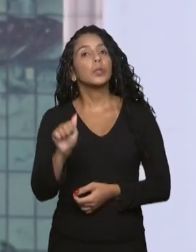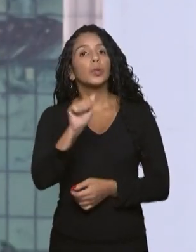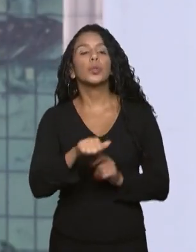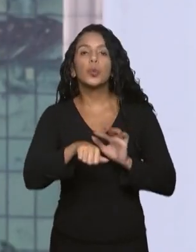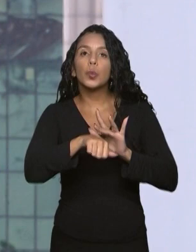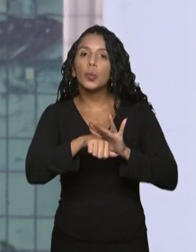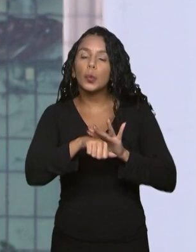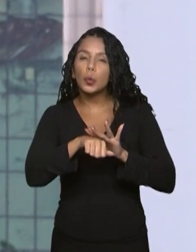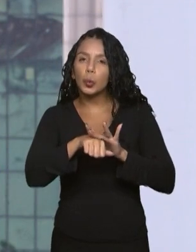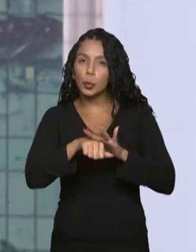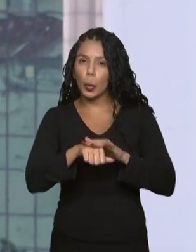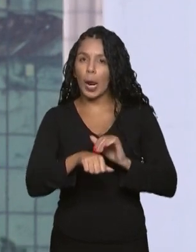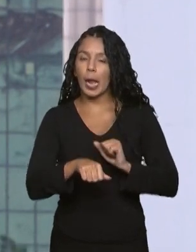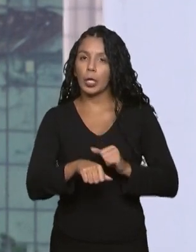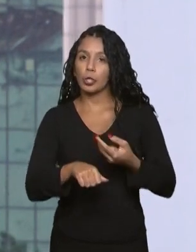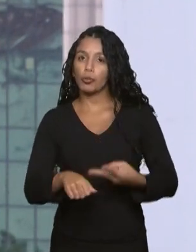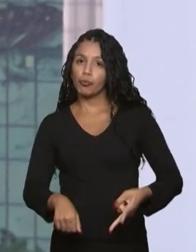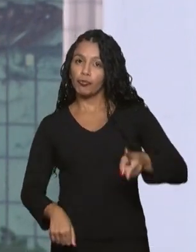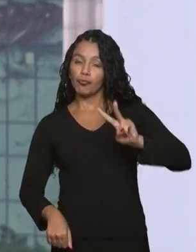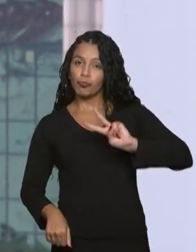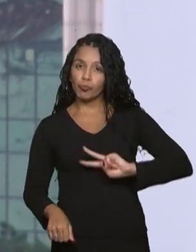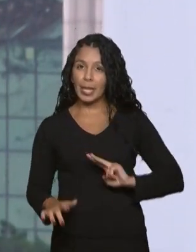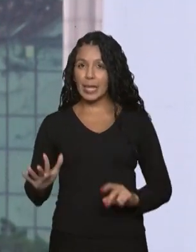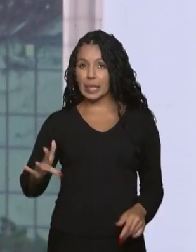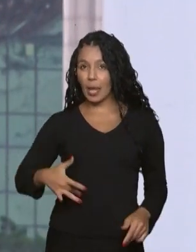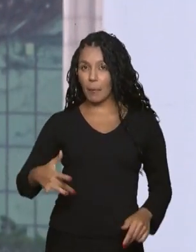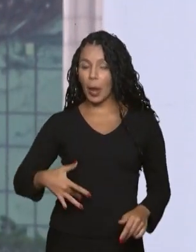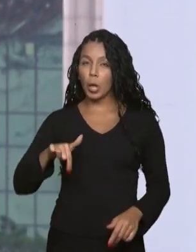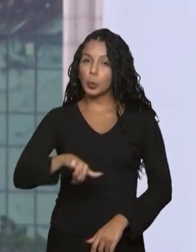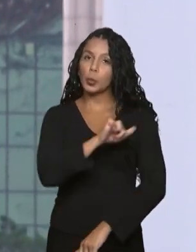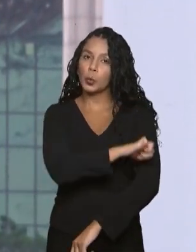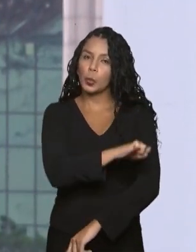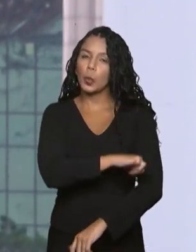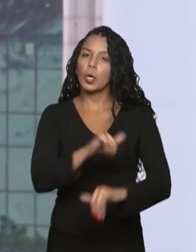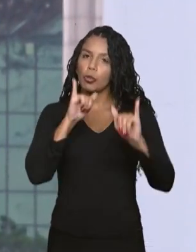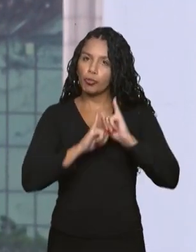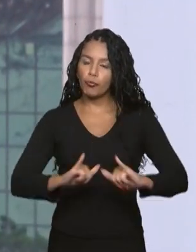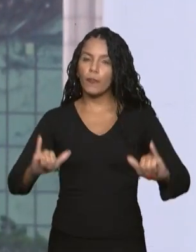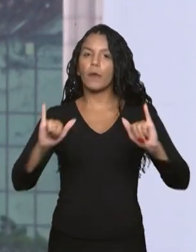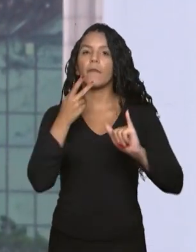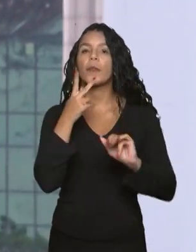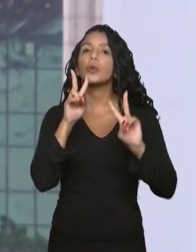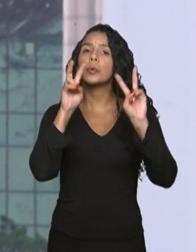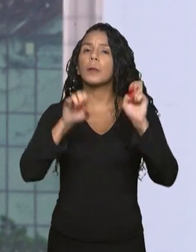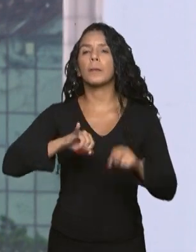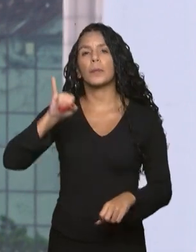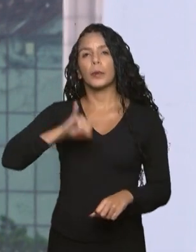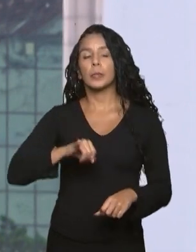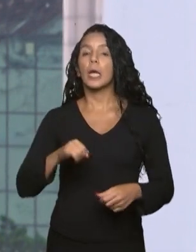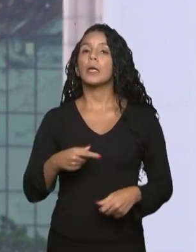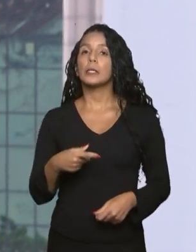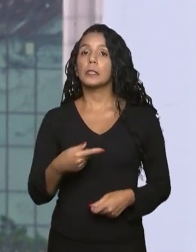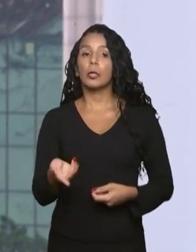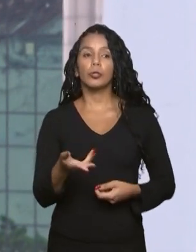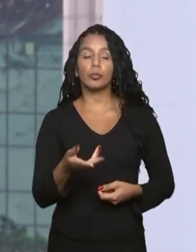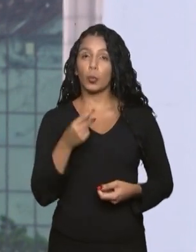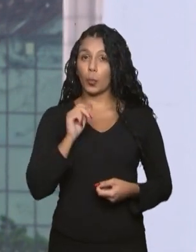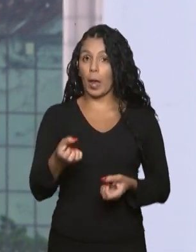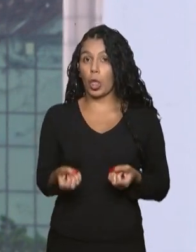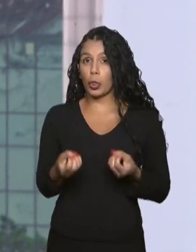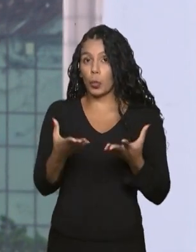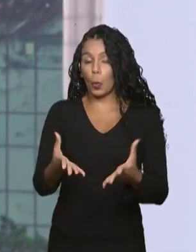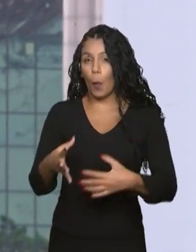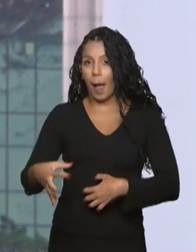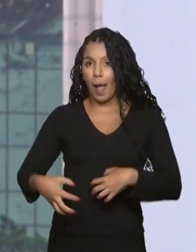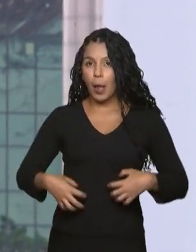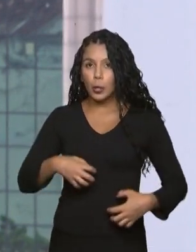Doentes Transplantados Hepáticos do Rio de Janeiro também divulgou uma nota falando sobre a importância da doação de órgãos e